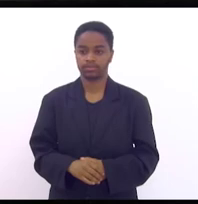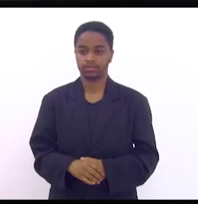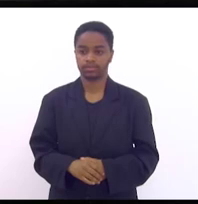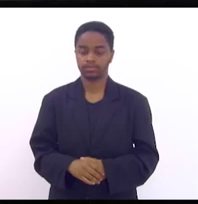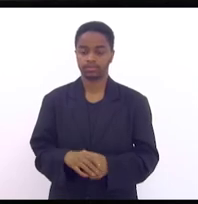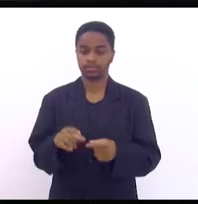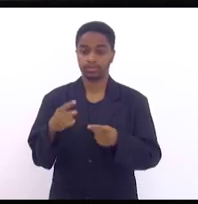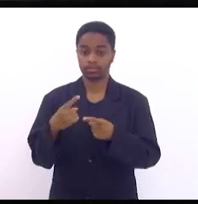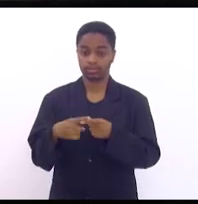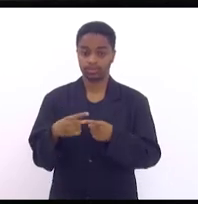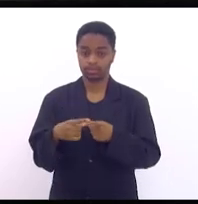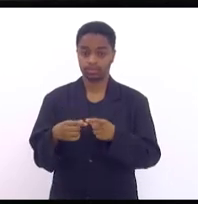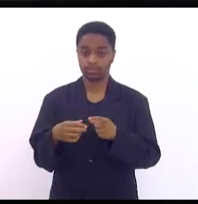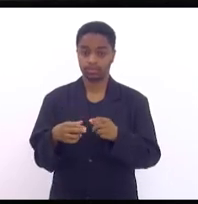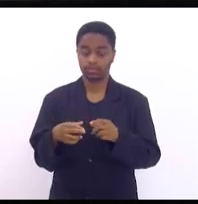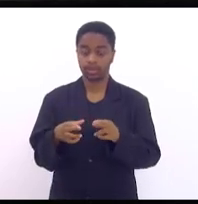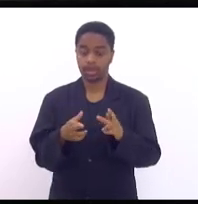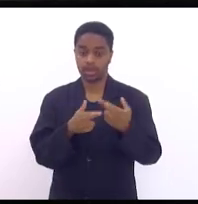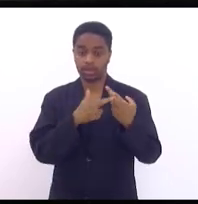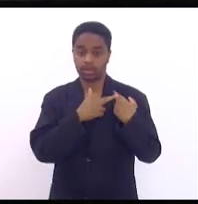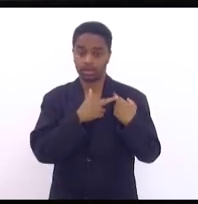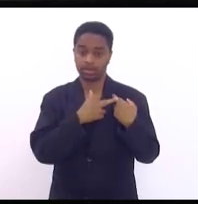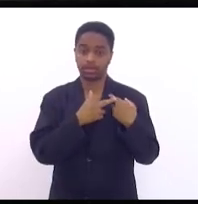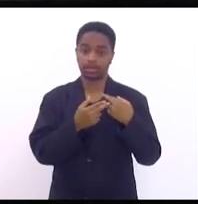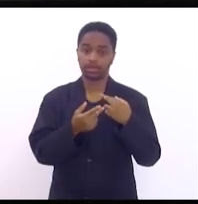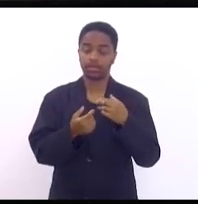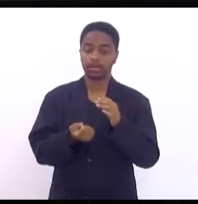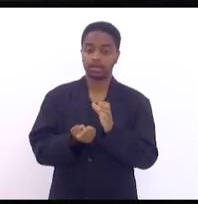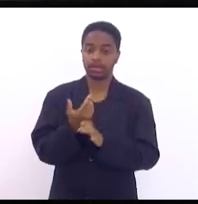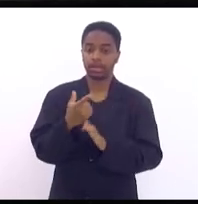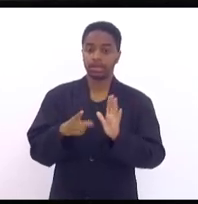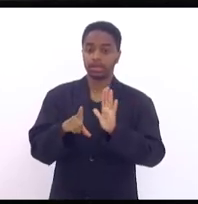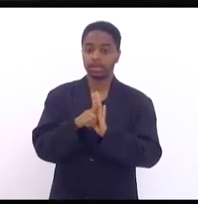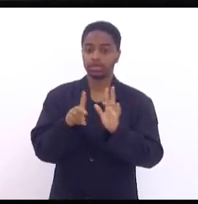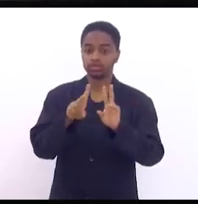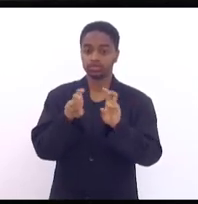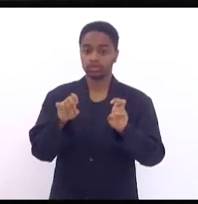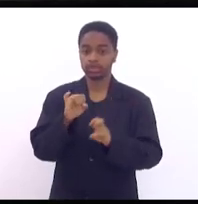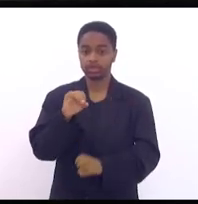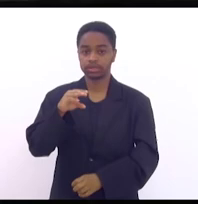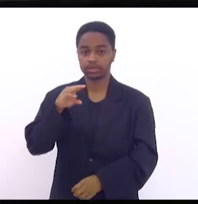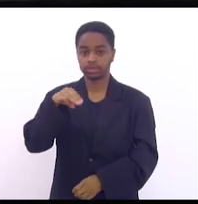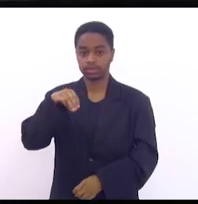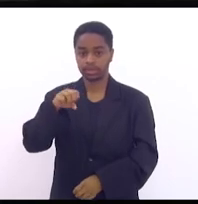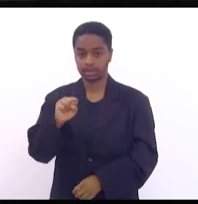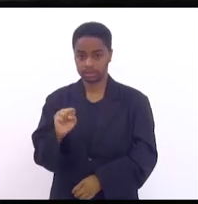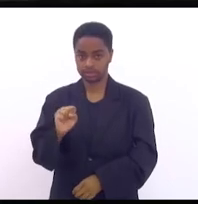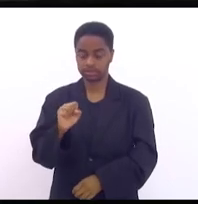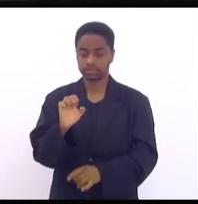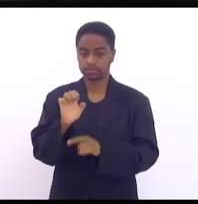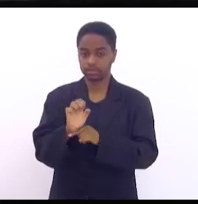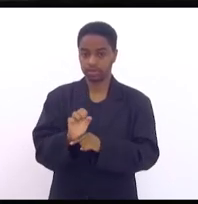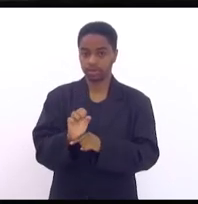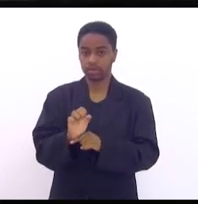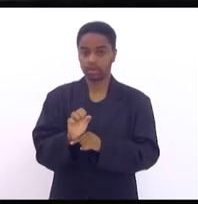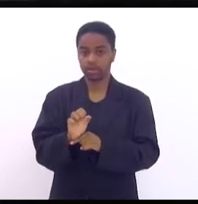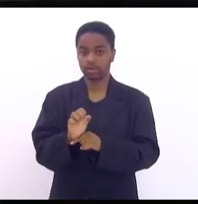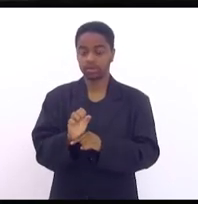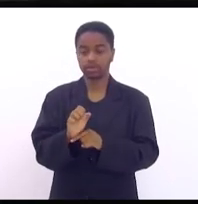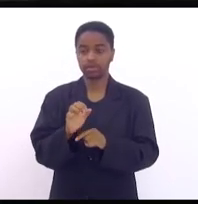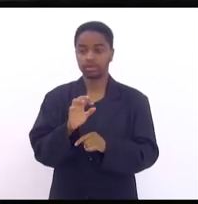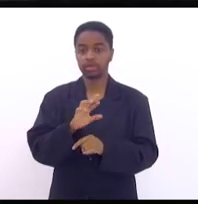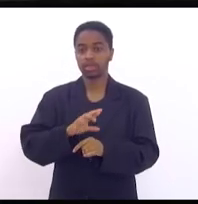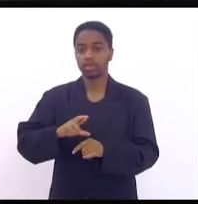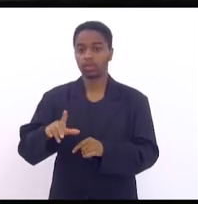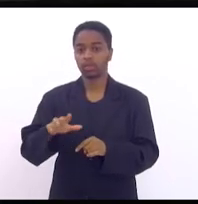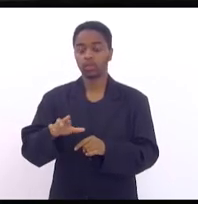a competência para legislar sobre a matéria de ICMS, que é a do Estado, não se confunde com a titularidade